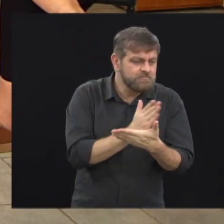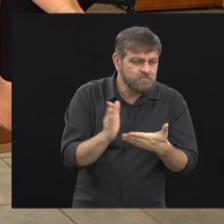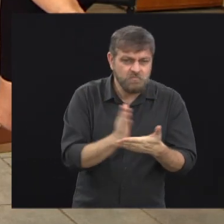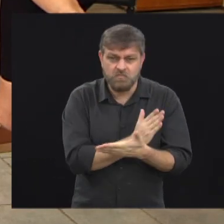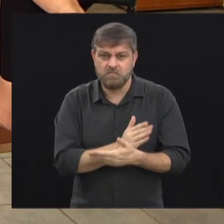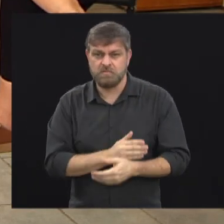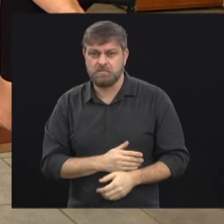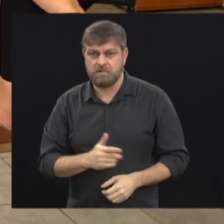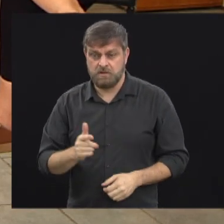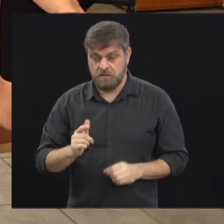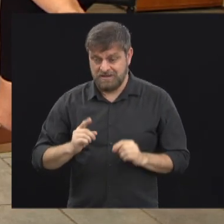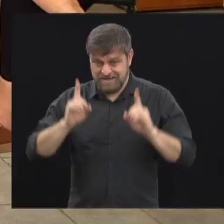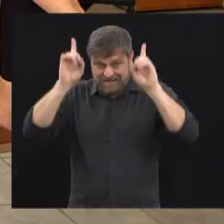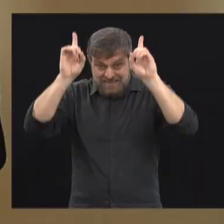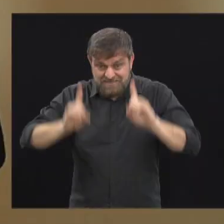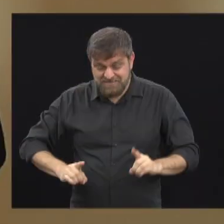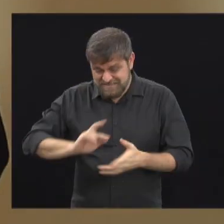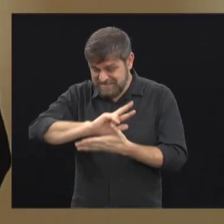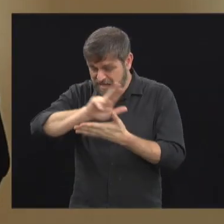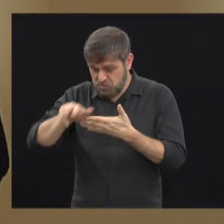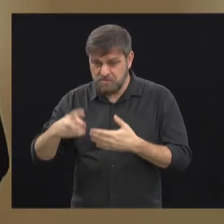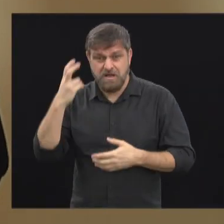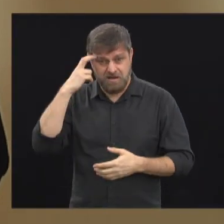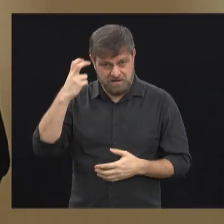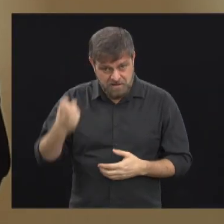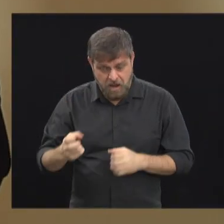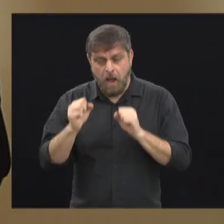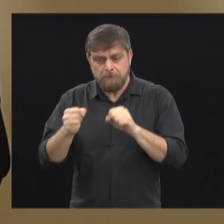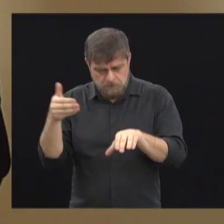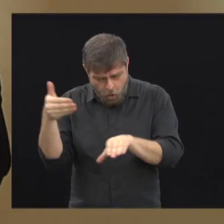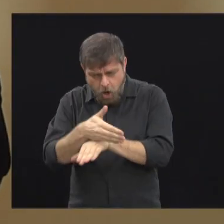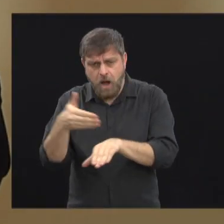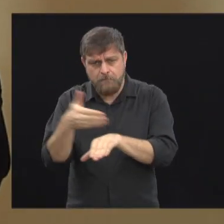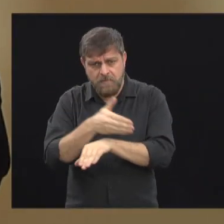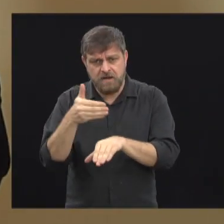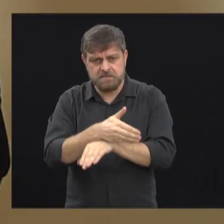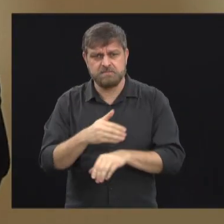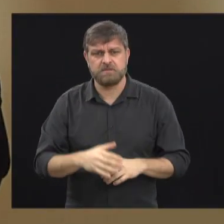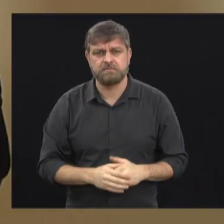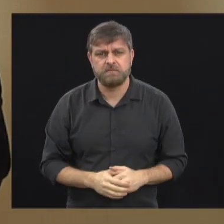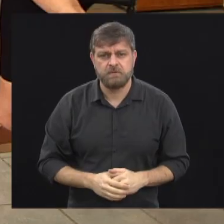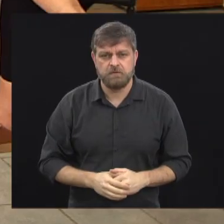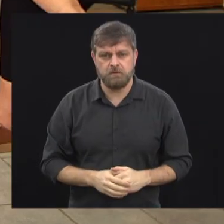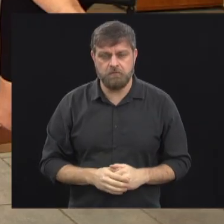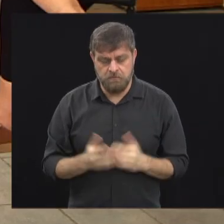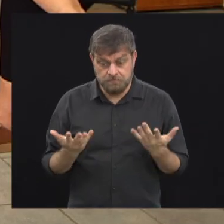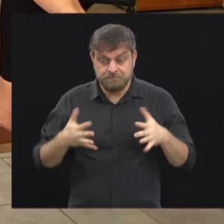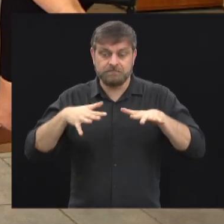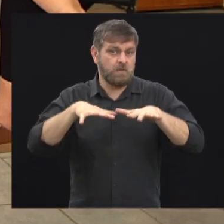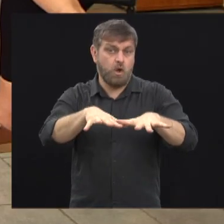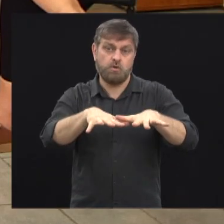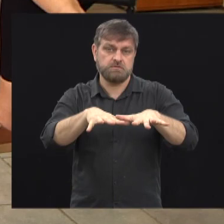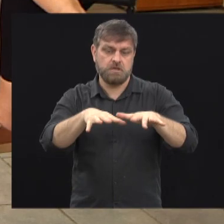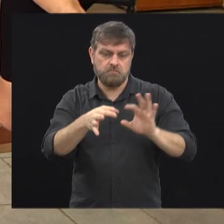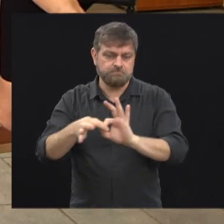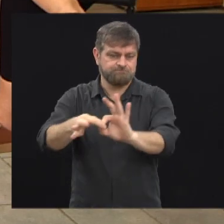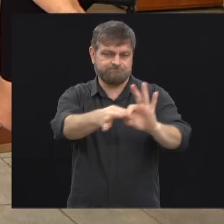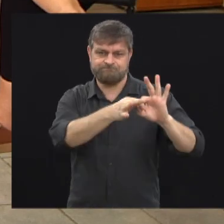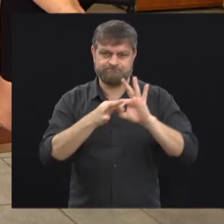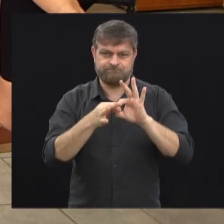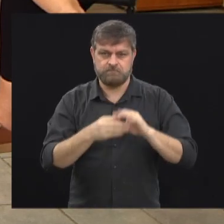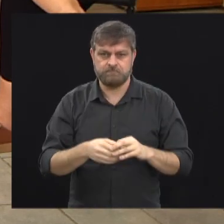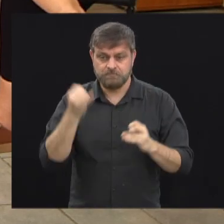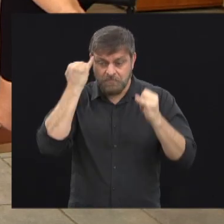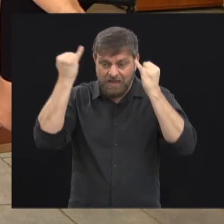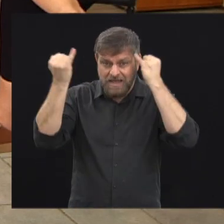podem, todas as deficiências, até a deficiência intelectual também pode participar. A inclusão mesmo, né? A ideia até